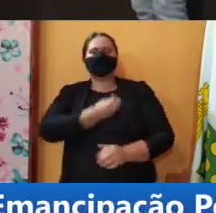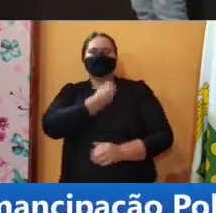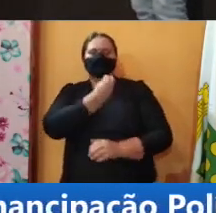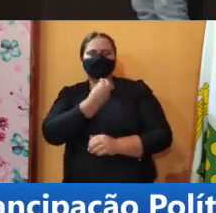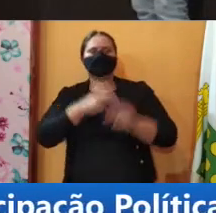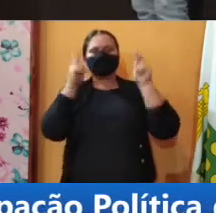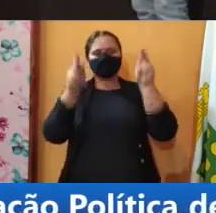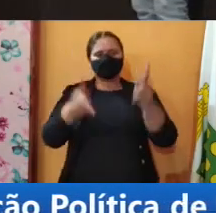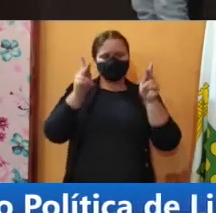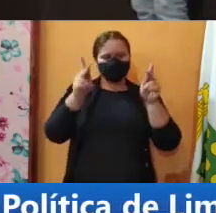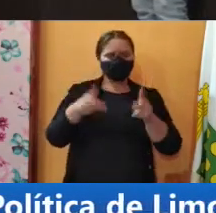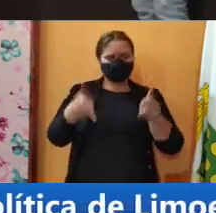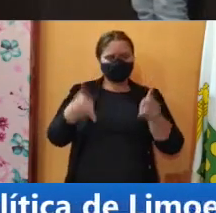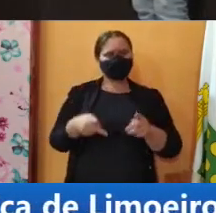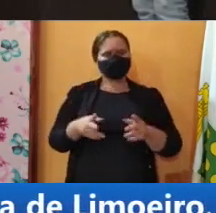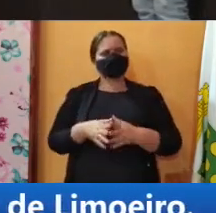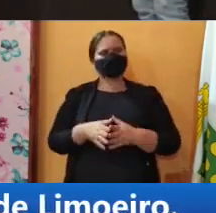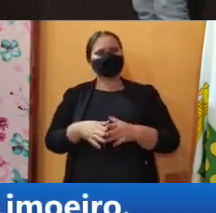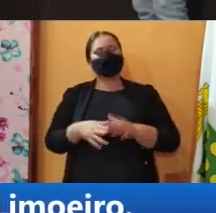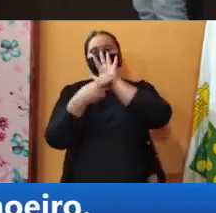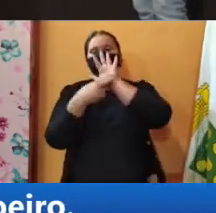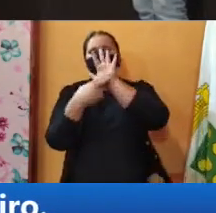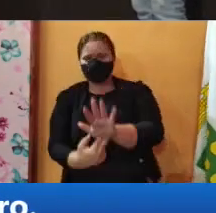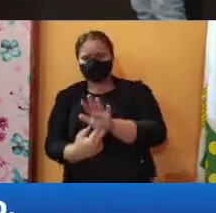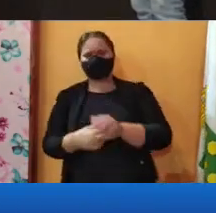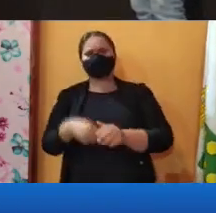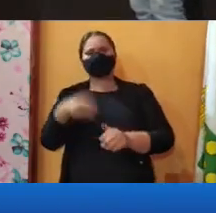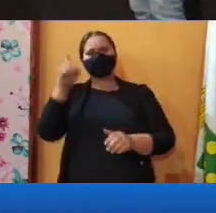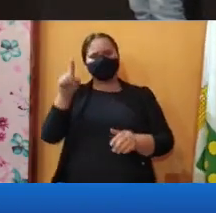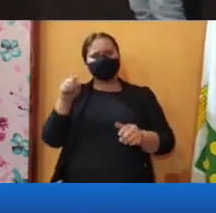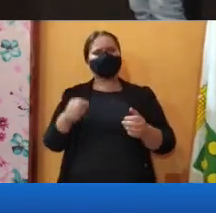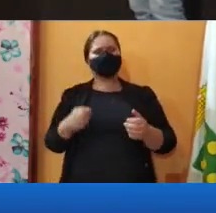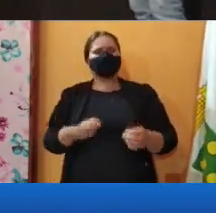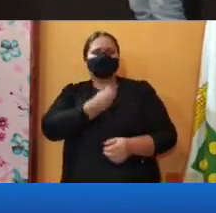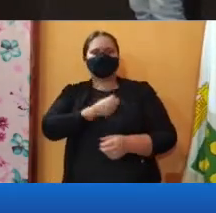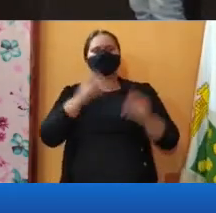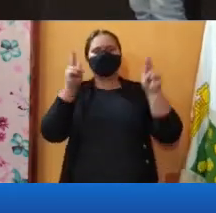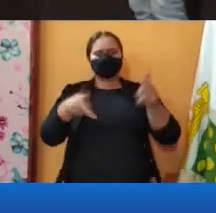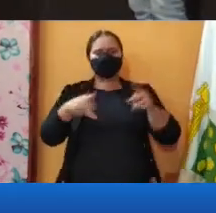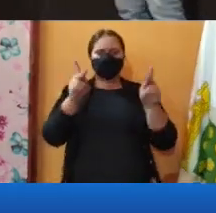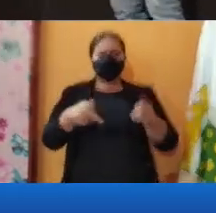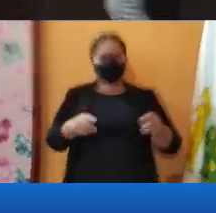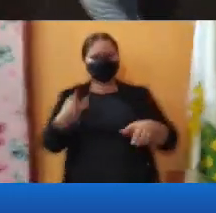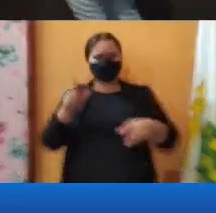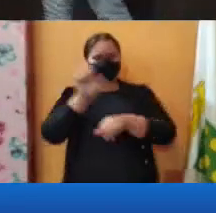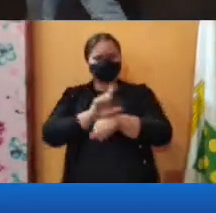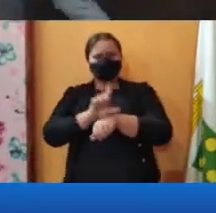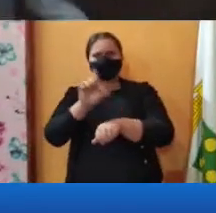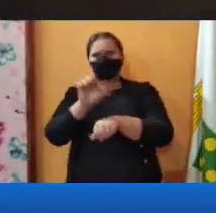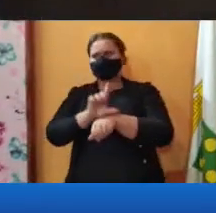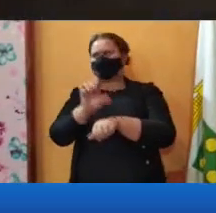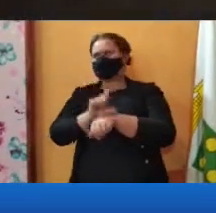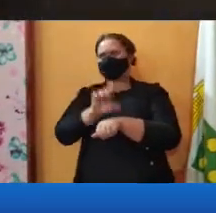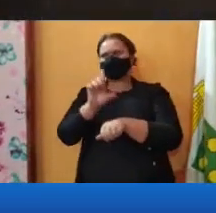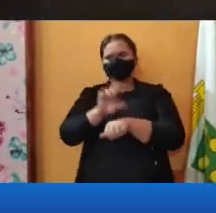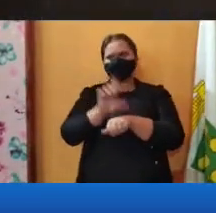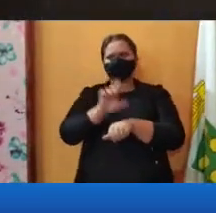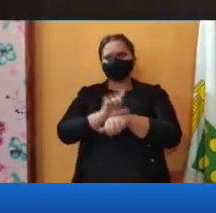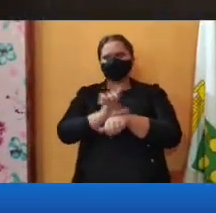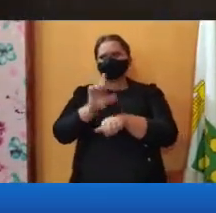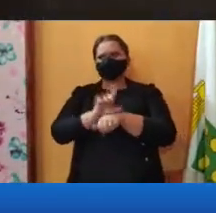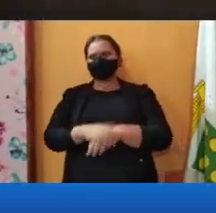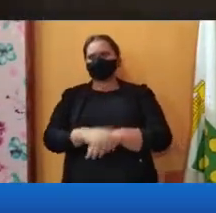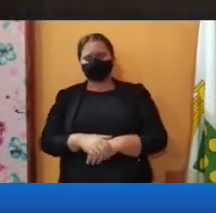povo. Eu diria que não representa, mas que é a vida do nosso povo. Muito obrigado. Ouvimos assim as palavras do nosso